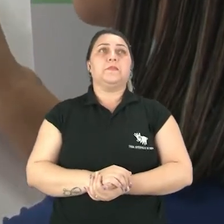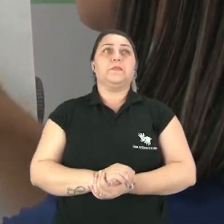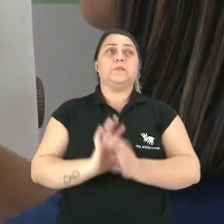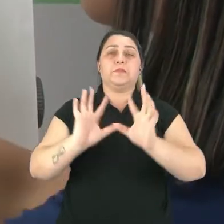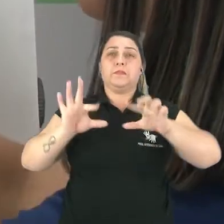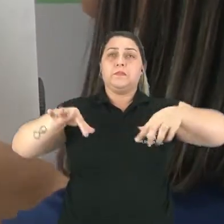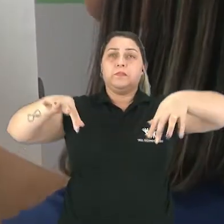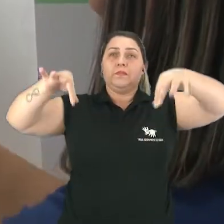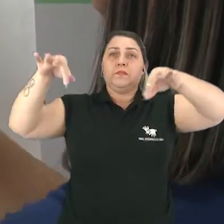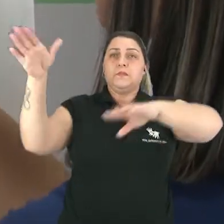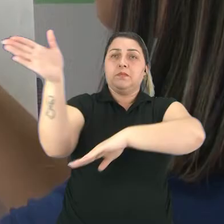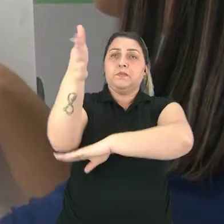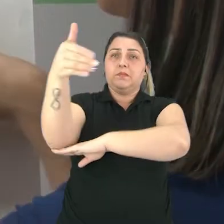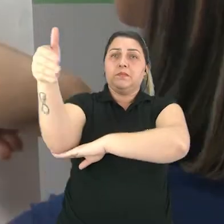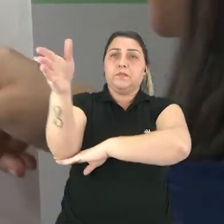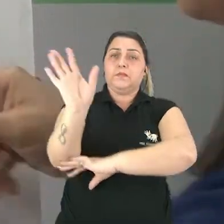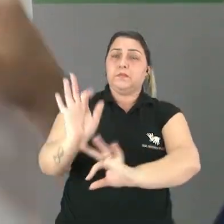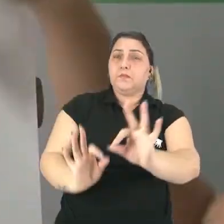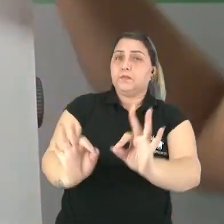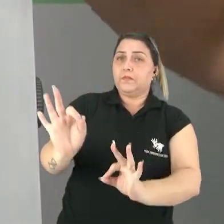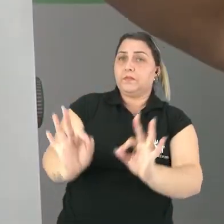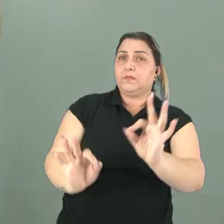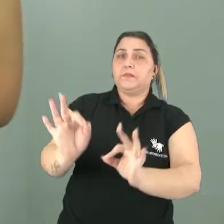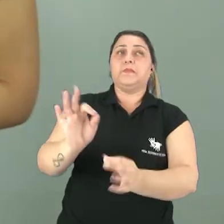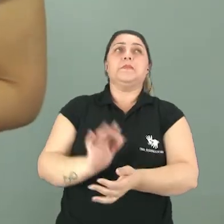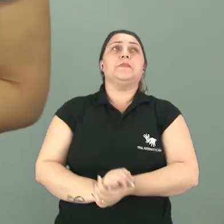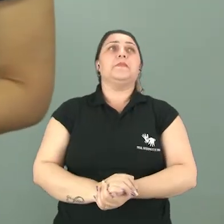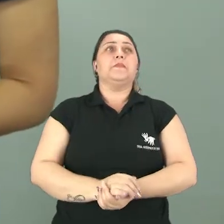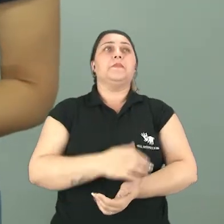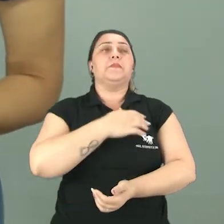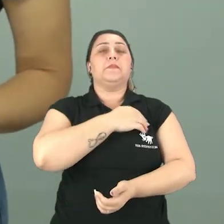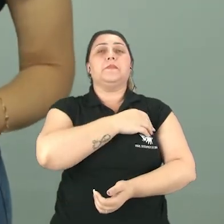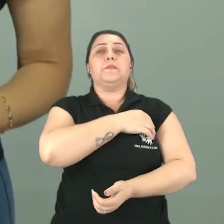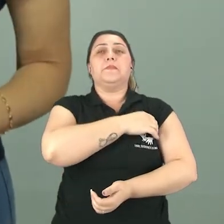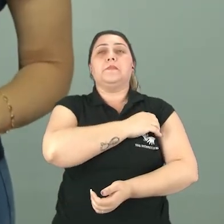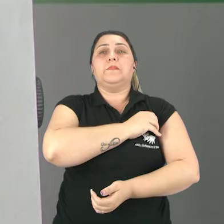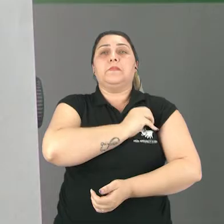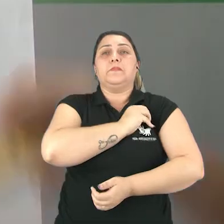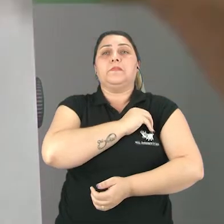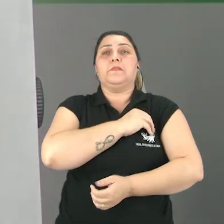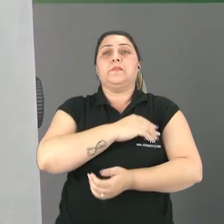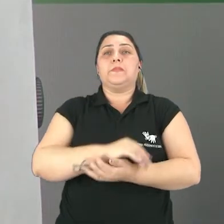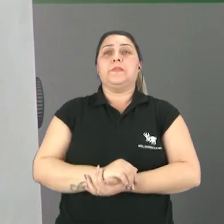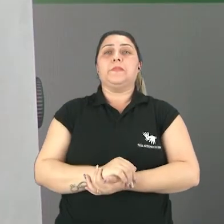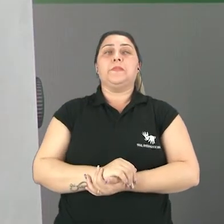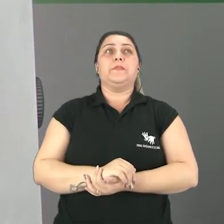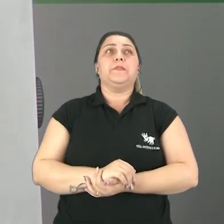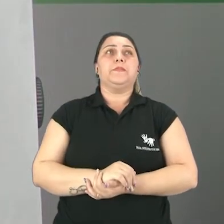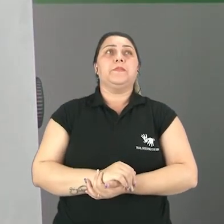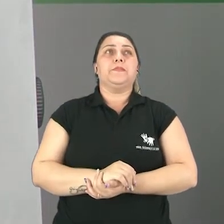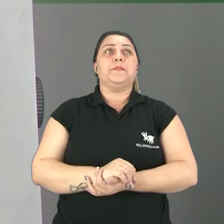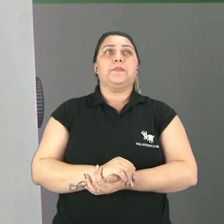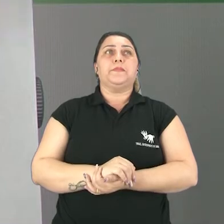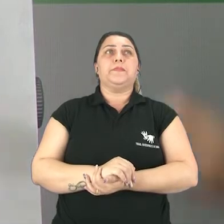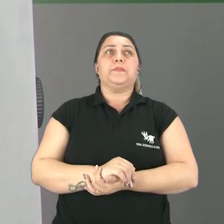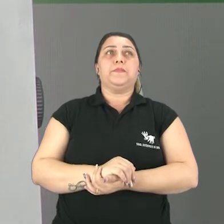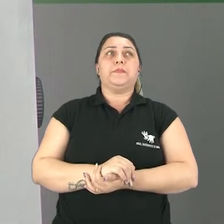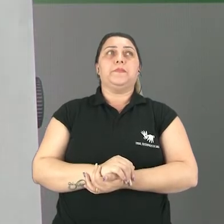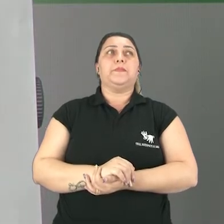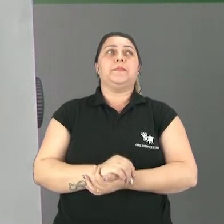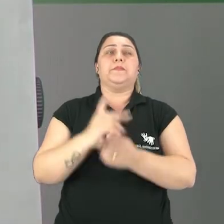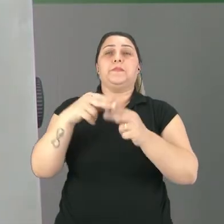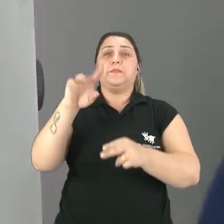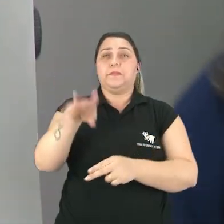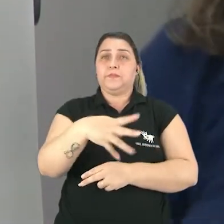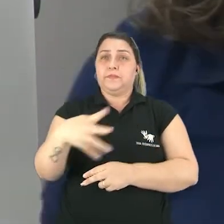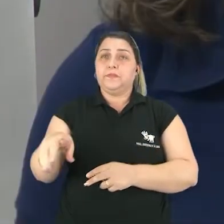Bandeirinhas confeccionadas, certo? É o mesmo título que você observa ali na nossa tabela.